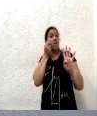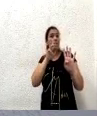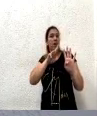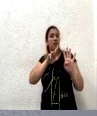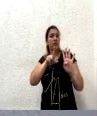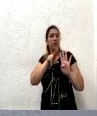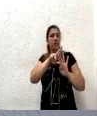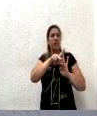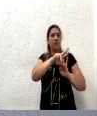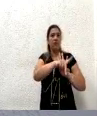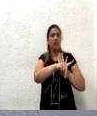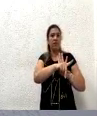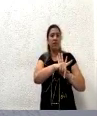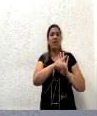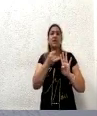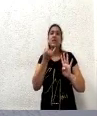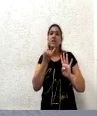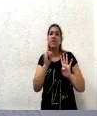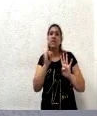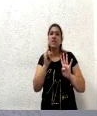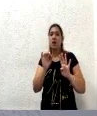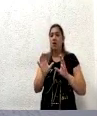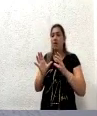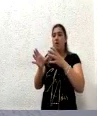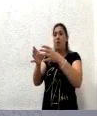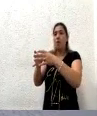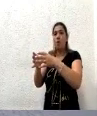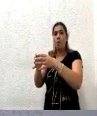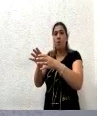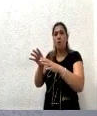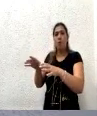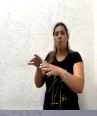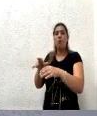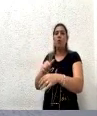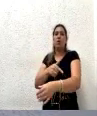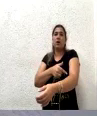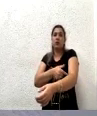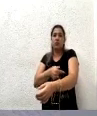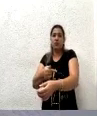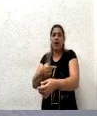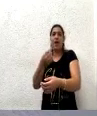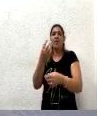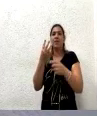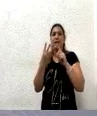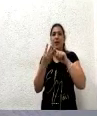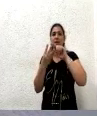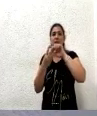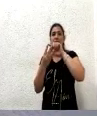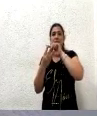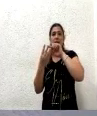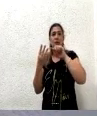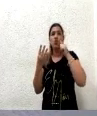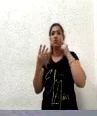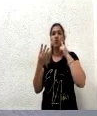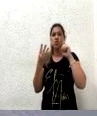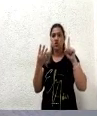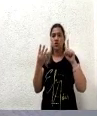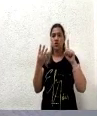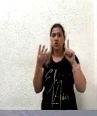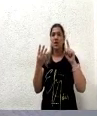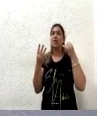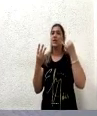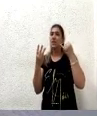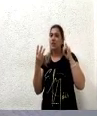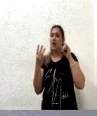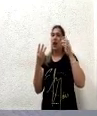vírus fazendo o isolamento viral, que é aquilo que a gente falou, até o terceiro dia de sintoma. Se a pessoa, se a gente conseguir identificar que ela